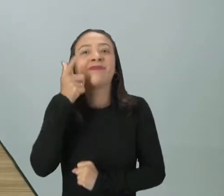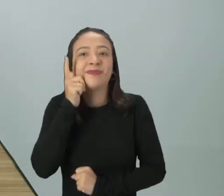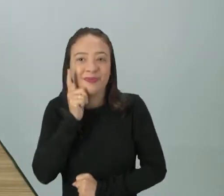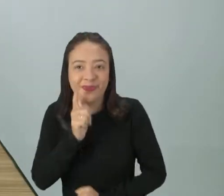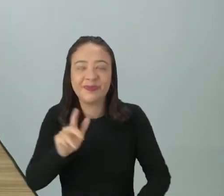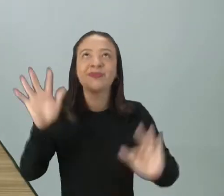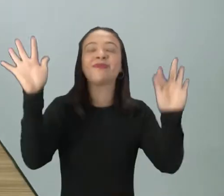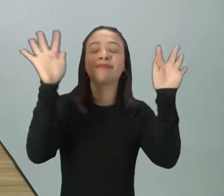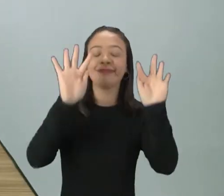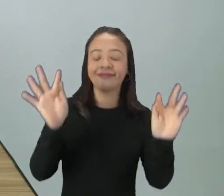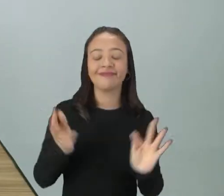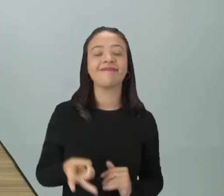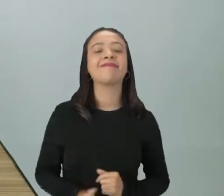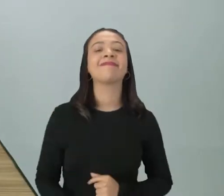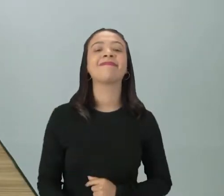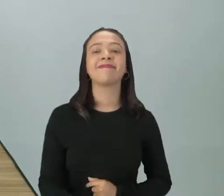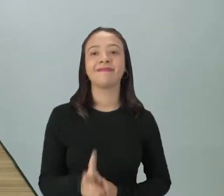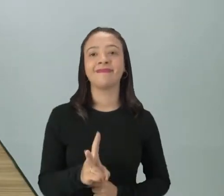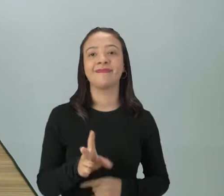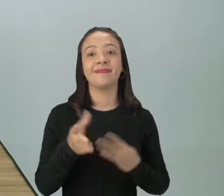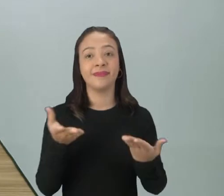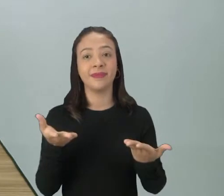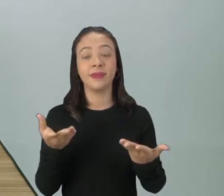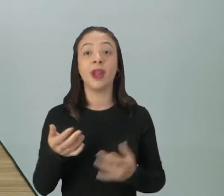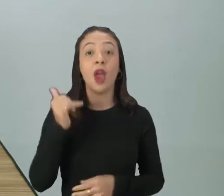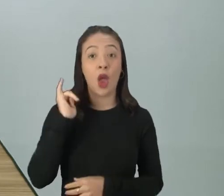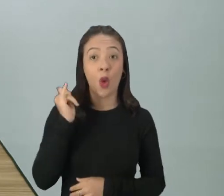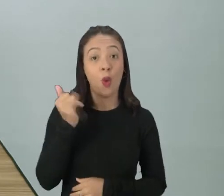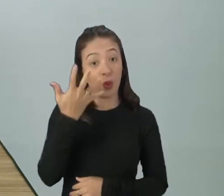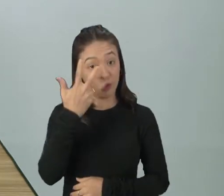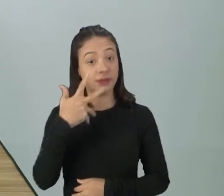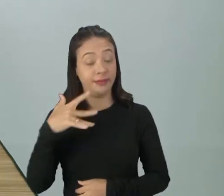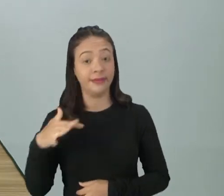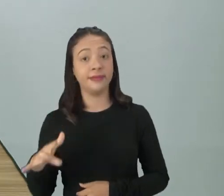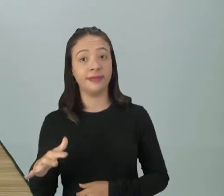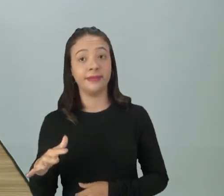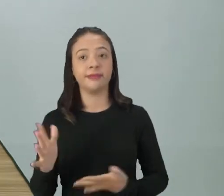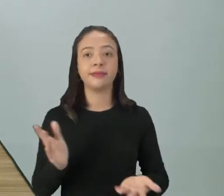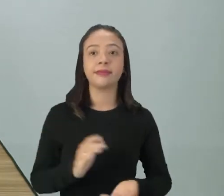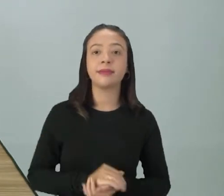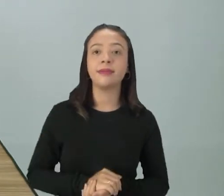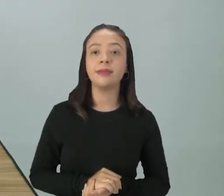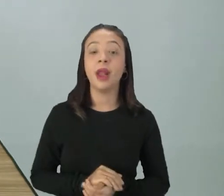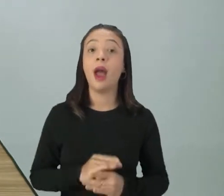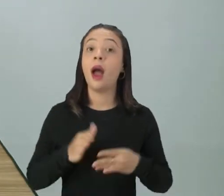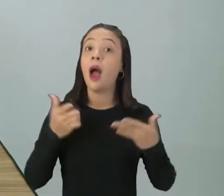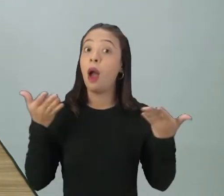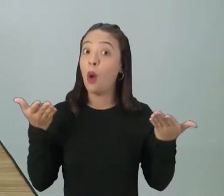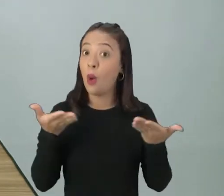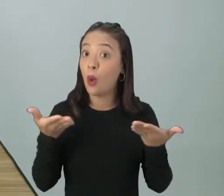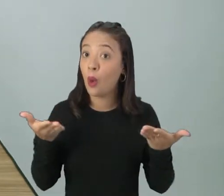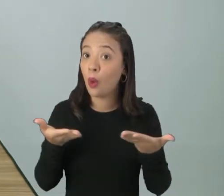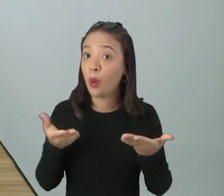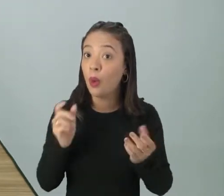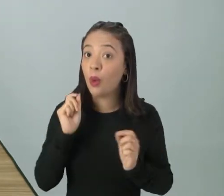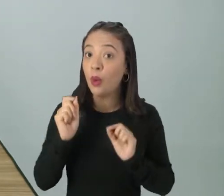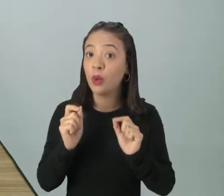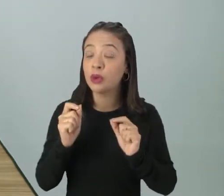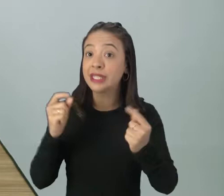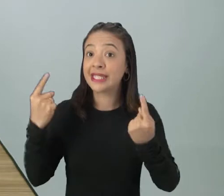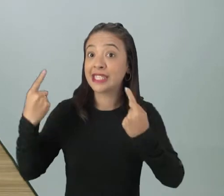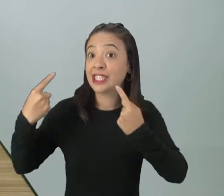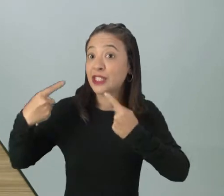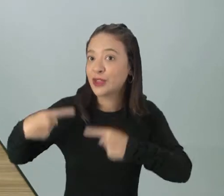para sempre. Esse é o nosso conto infantil. E agora nós vamos para os